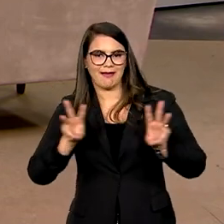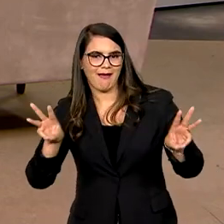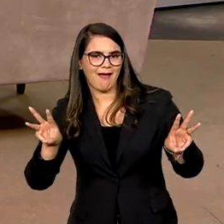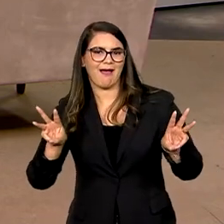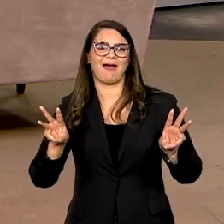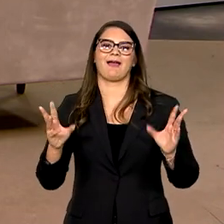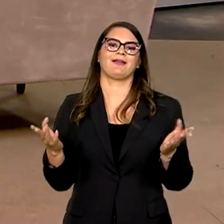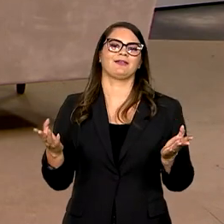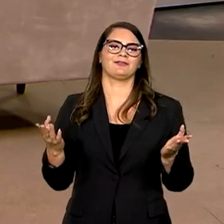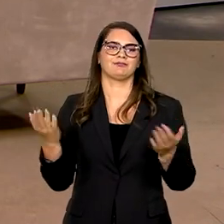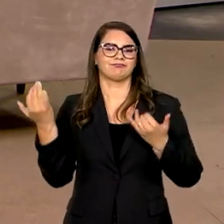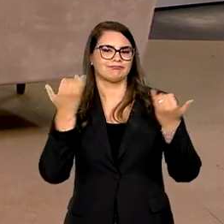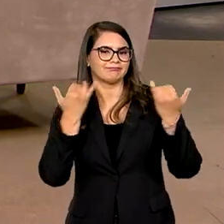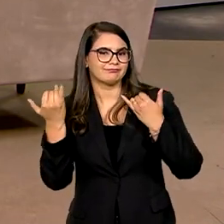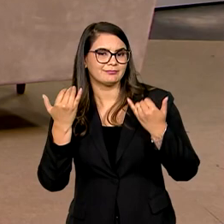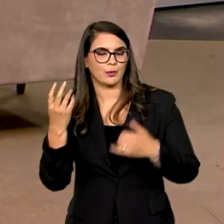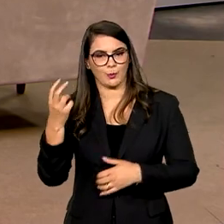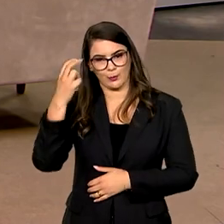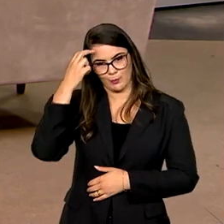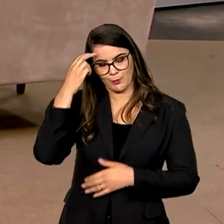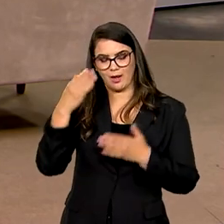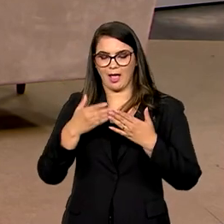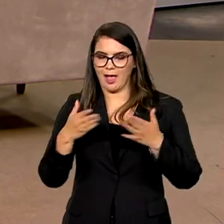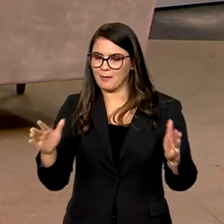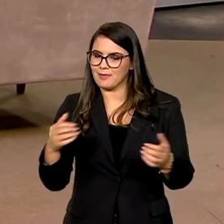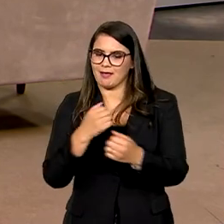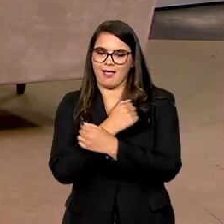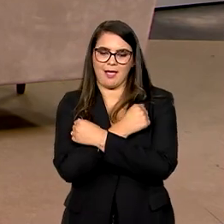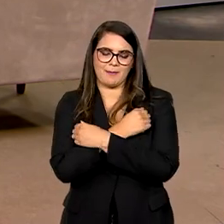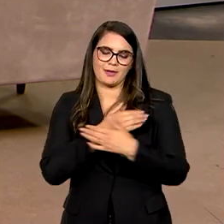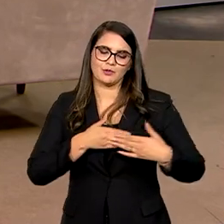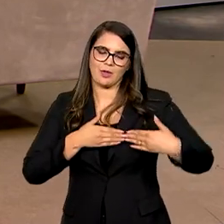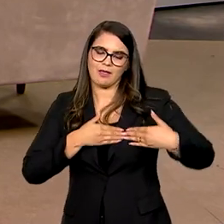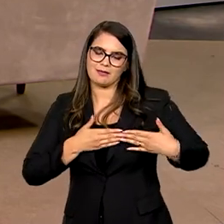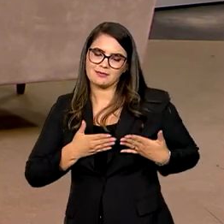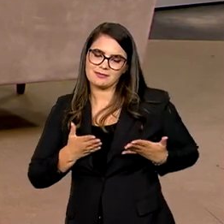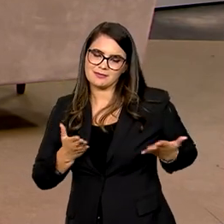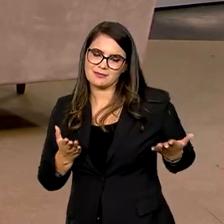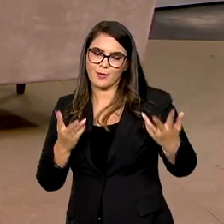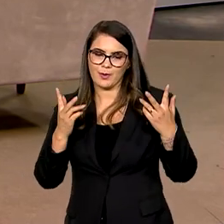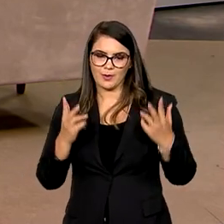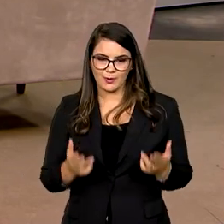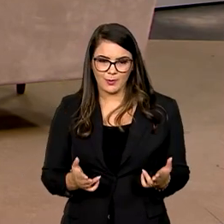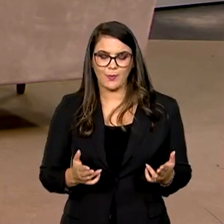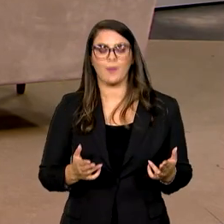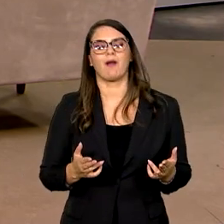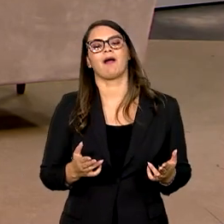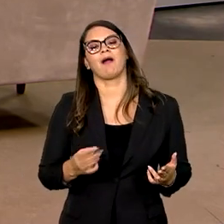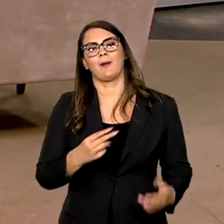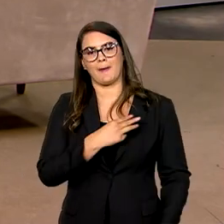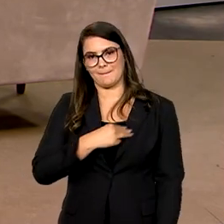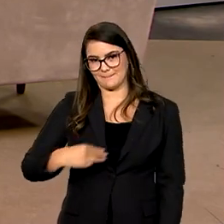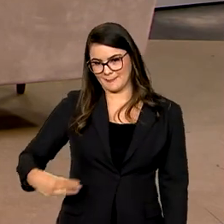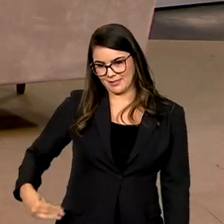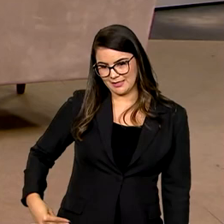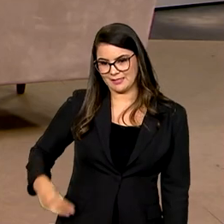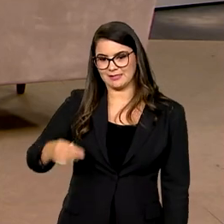redes sociais. O Ministério da Cultura está aberto de braços e coração, como é a ministra Margarete Menezes,